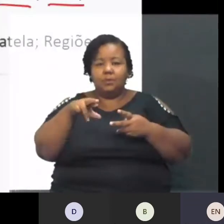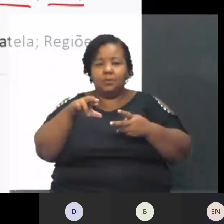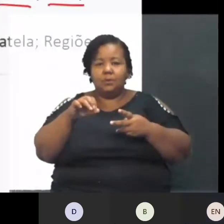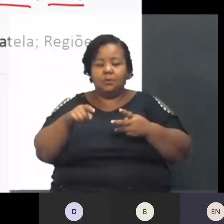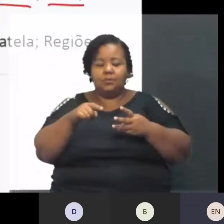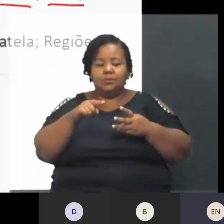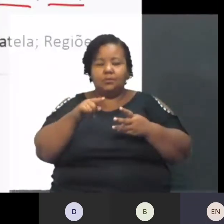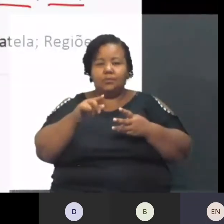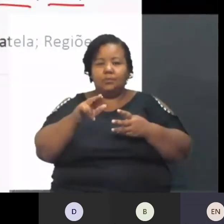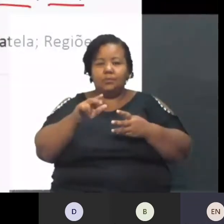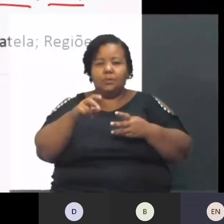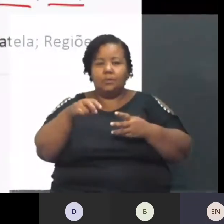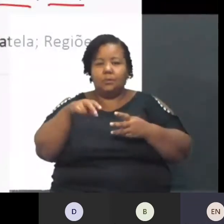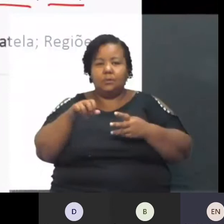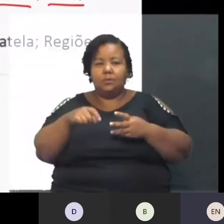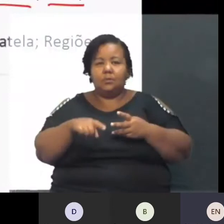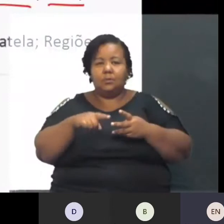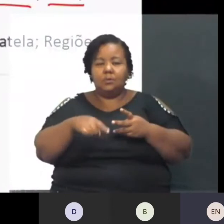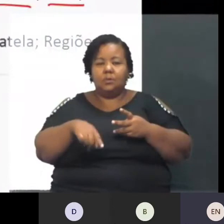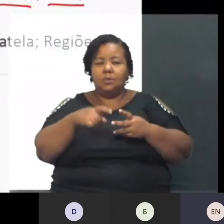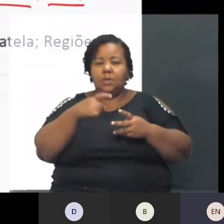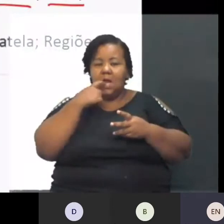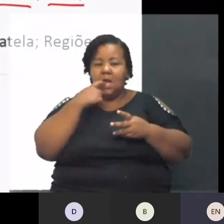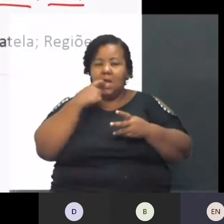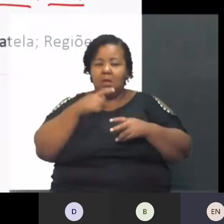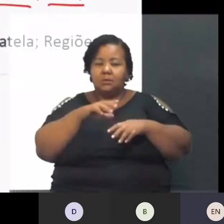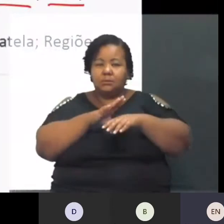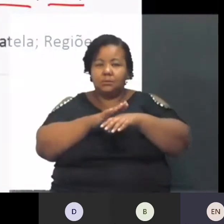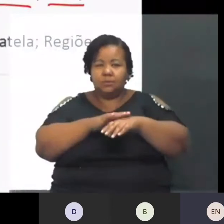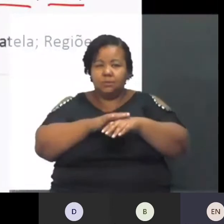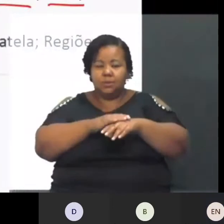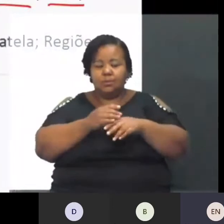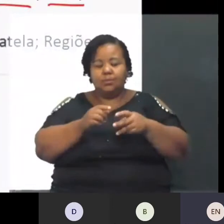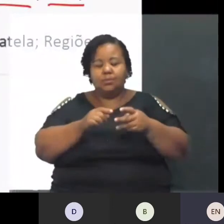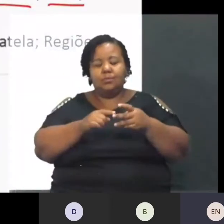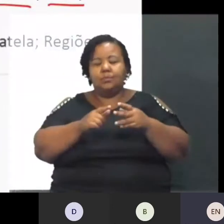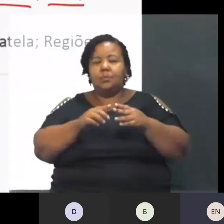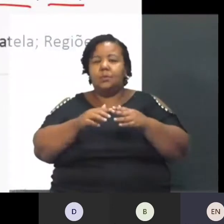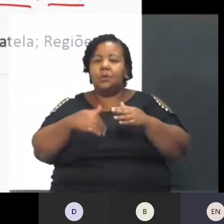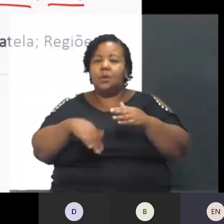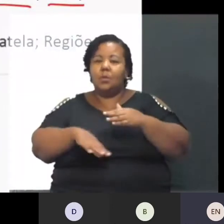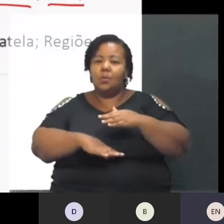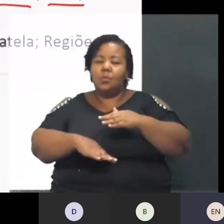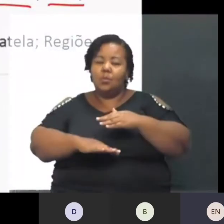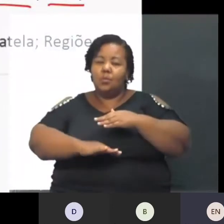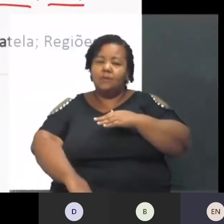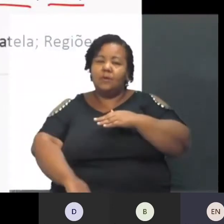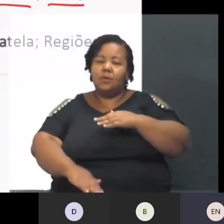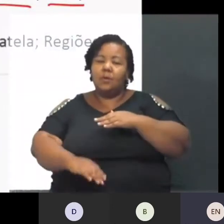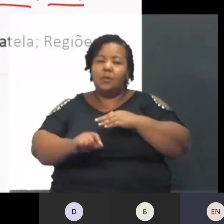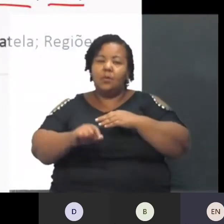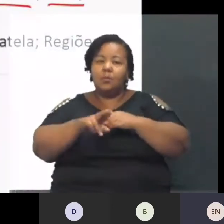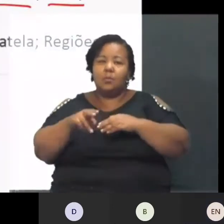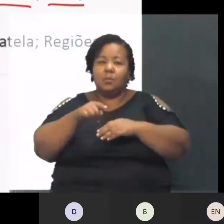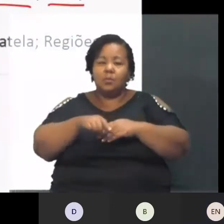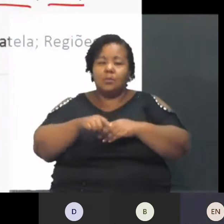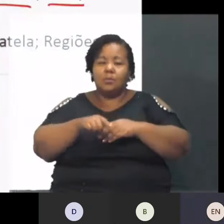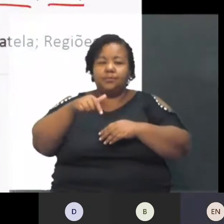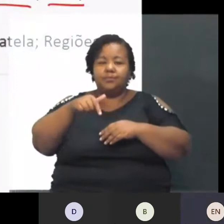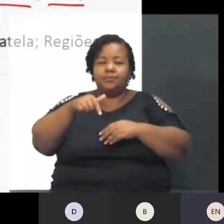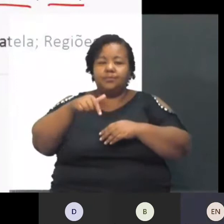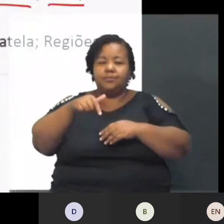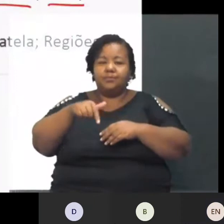rádio, a una, as regiões e os ossos da mão. E quais são os ossos que compõem os membros inferiores?